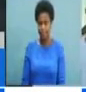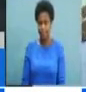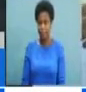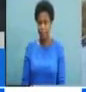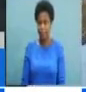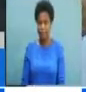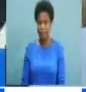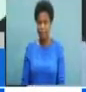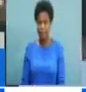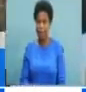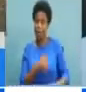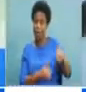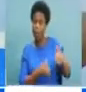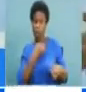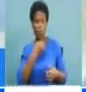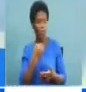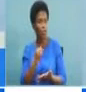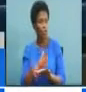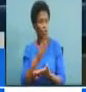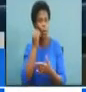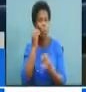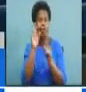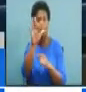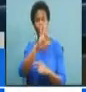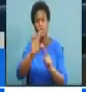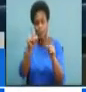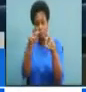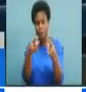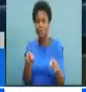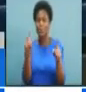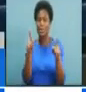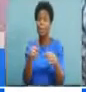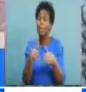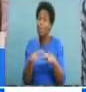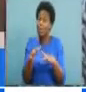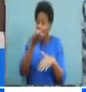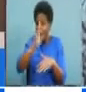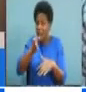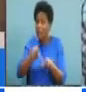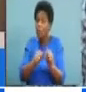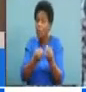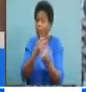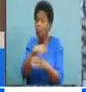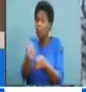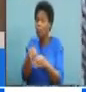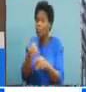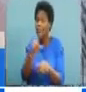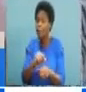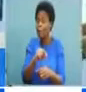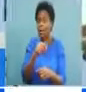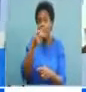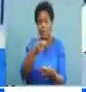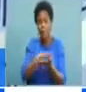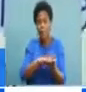A candidatura da morna não apenas enquanto género musical, mas sim como práticas sociais e inclusivas,